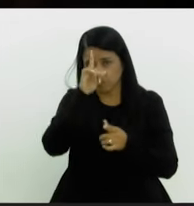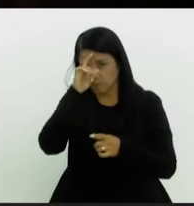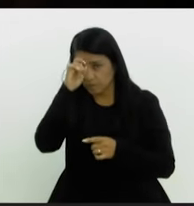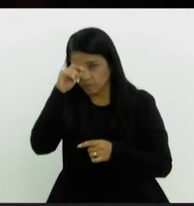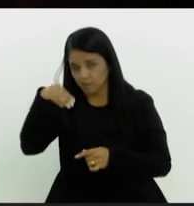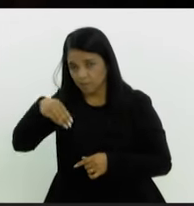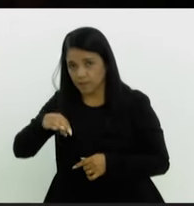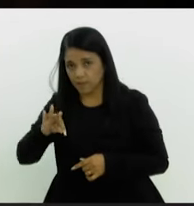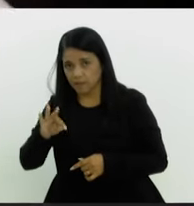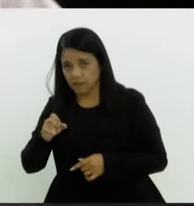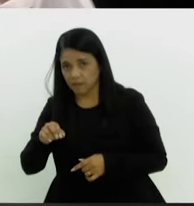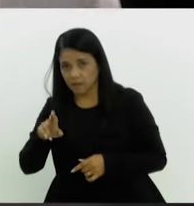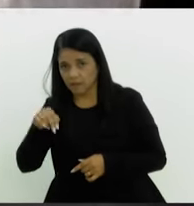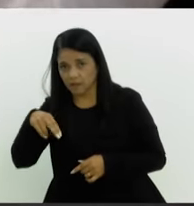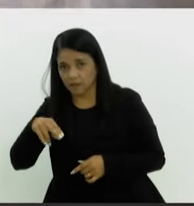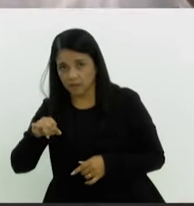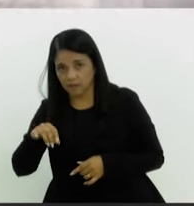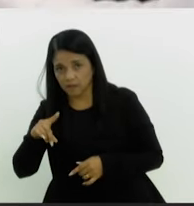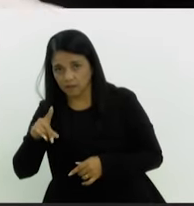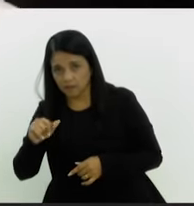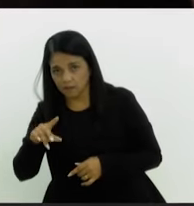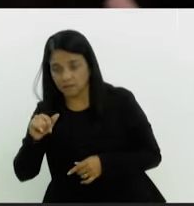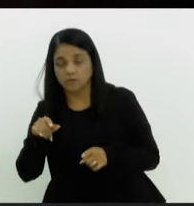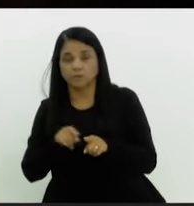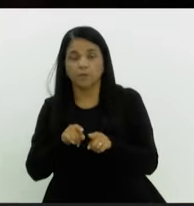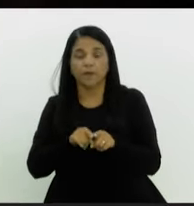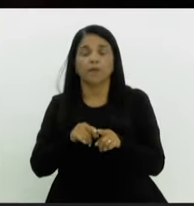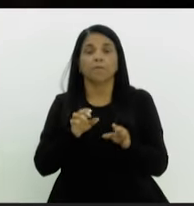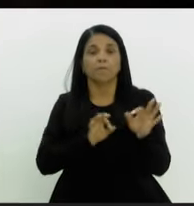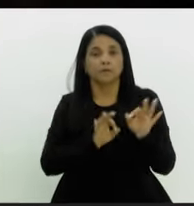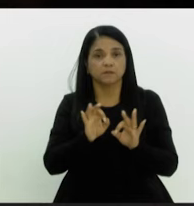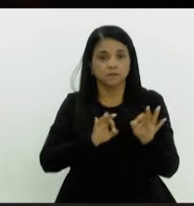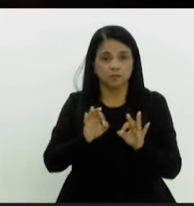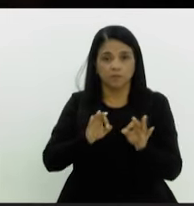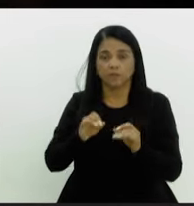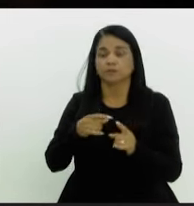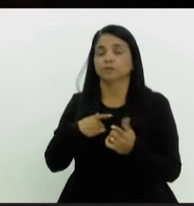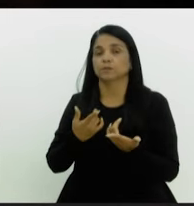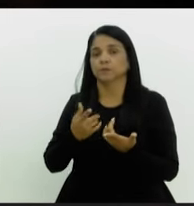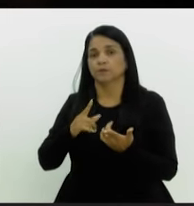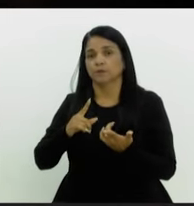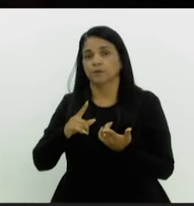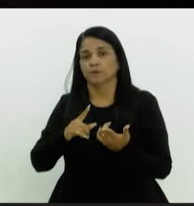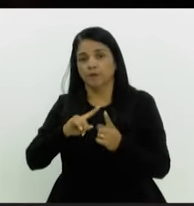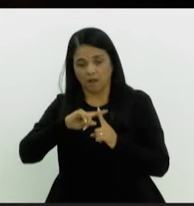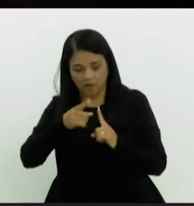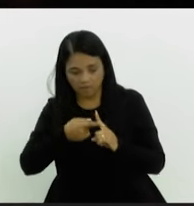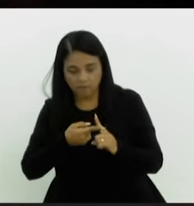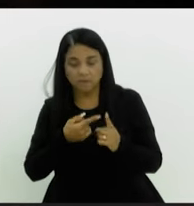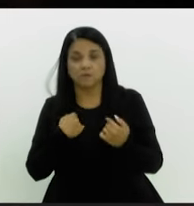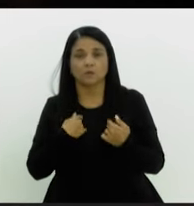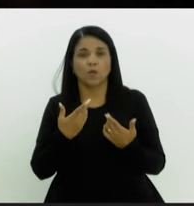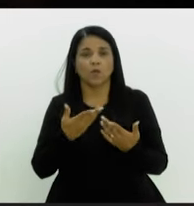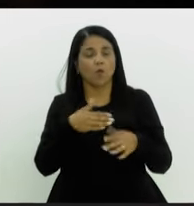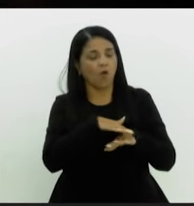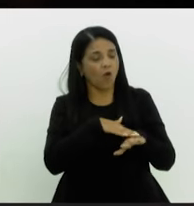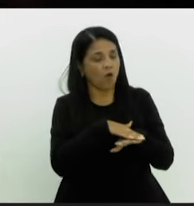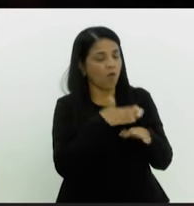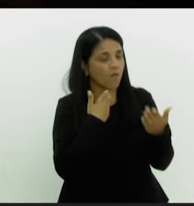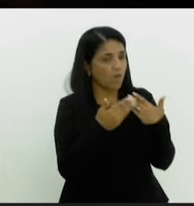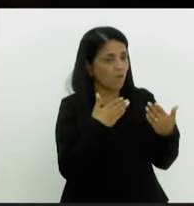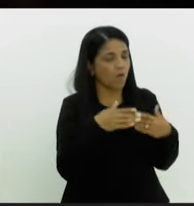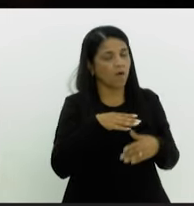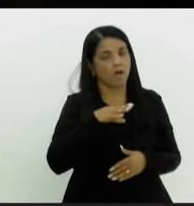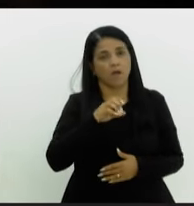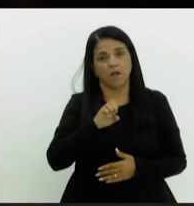reprodutivo e e tantos outros assuntos eu vinha falando com a Elô sobre a a